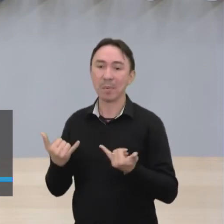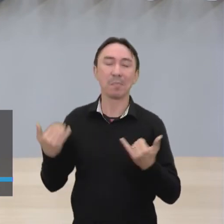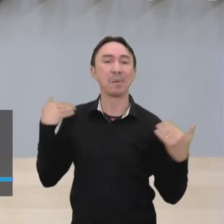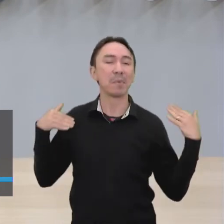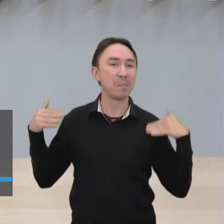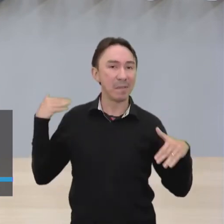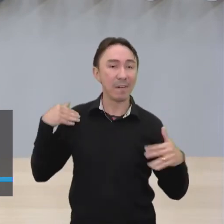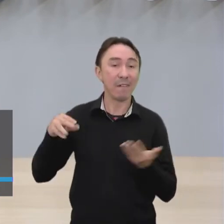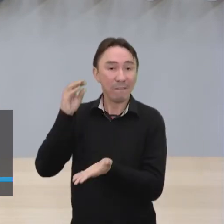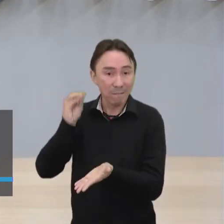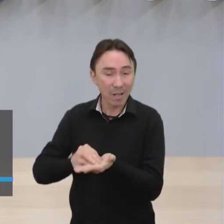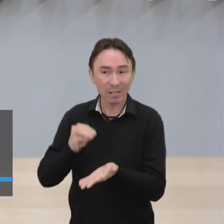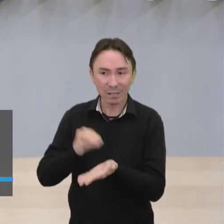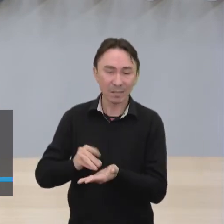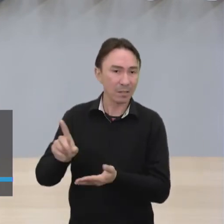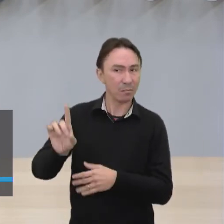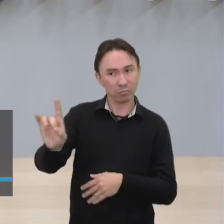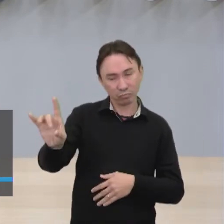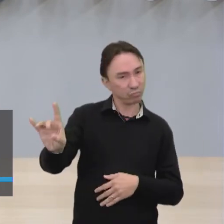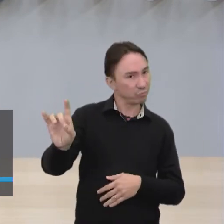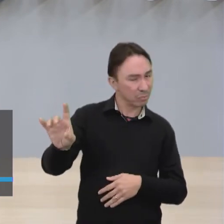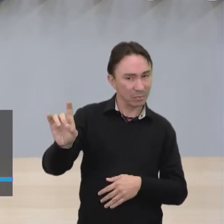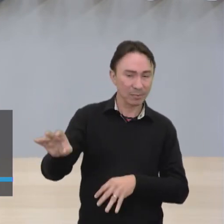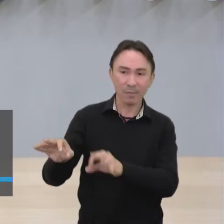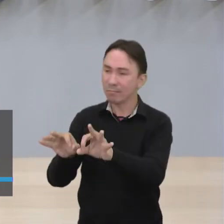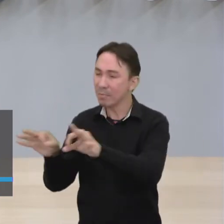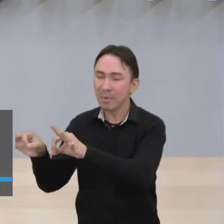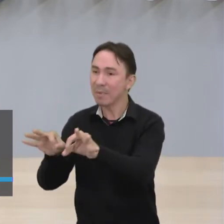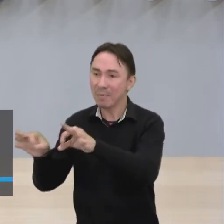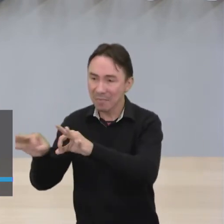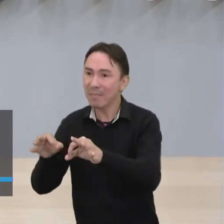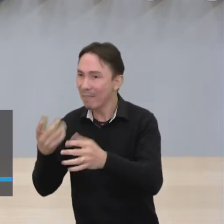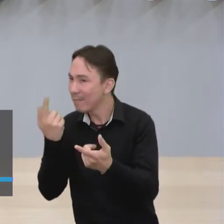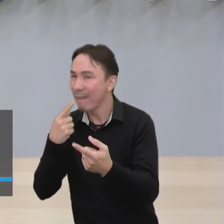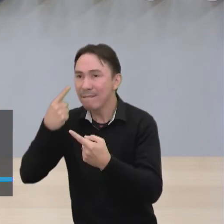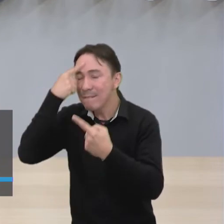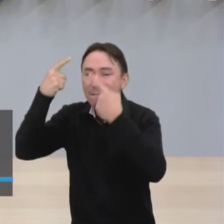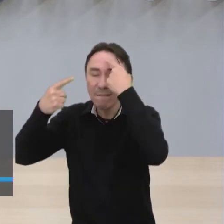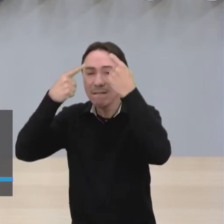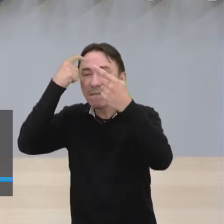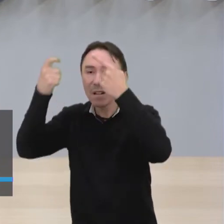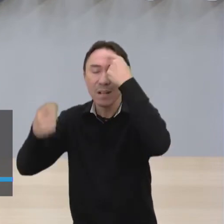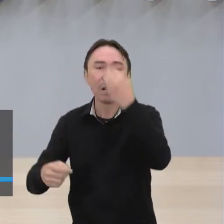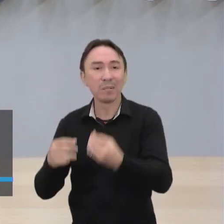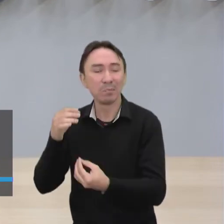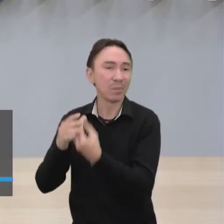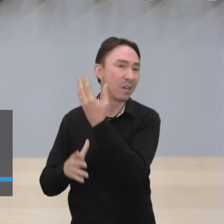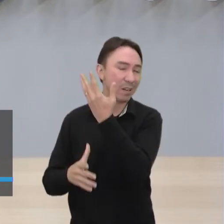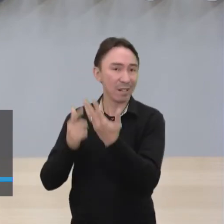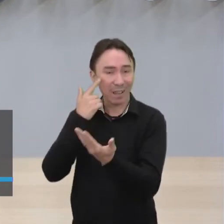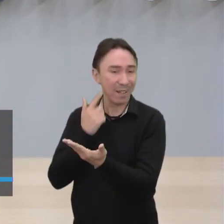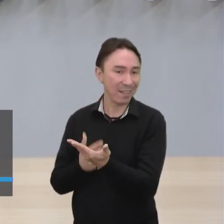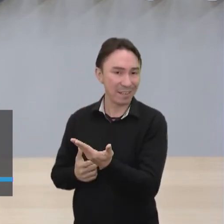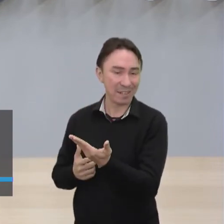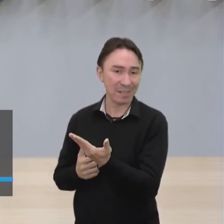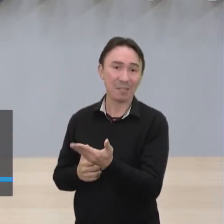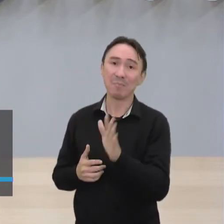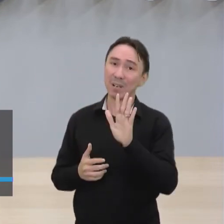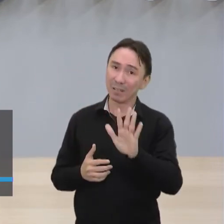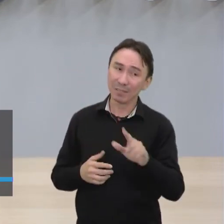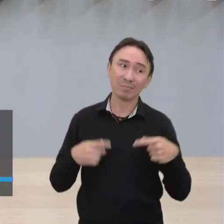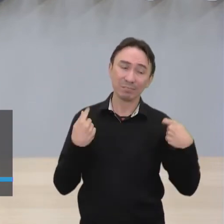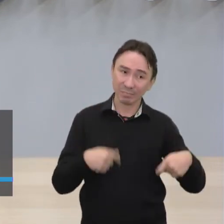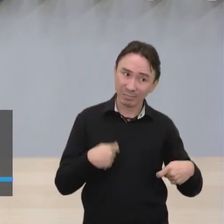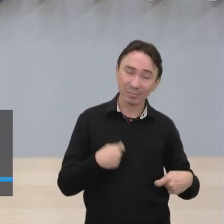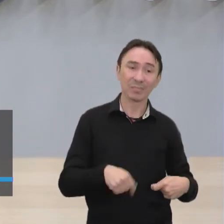própria periferia se movimenta para poder criar alternativas. E essa é uma alternativa muito louvável, mas poderia ter um pouquinho mais de apoio.